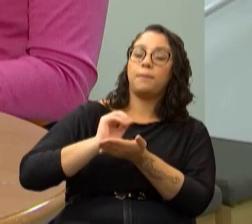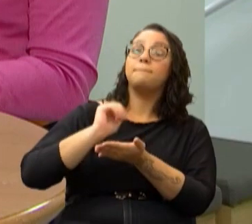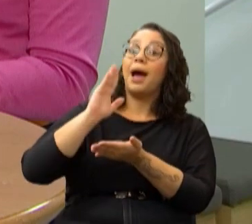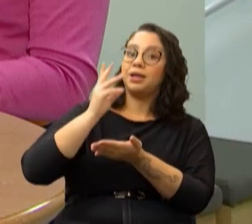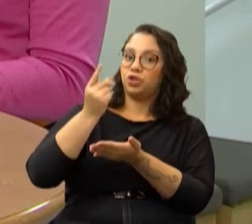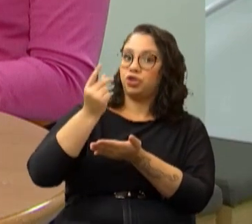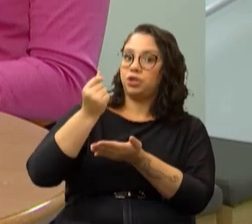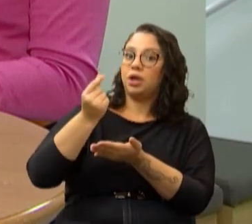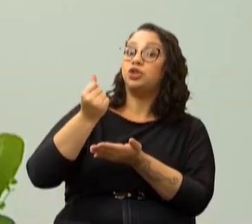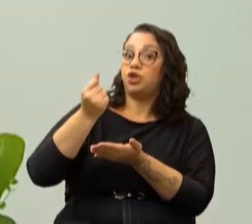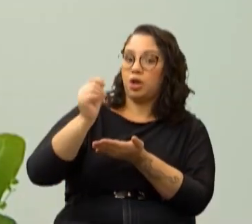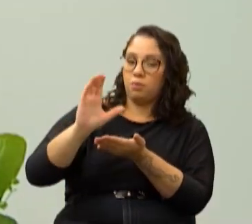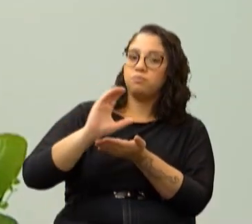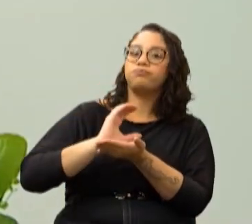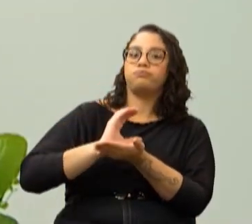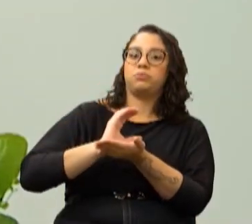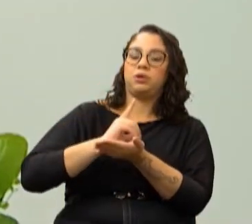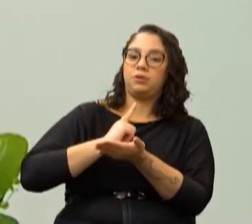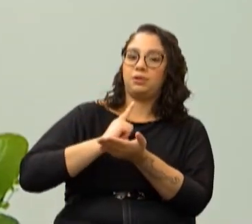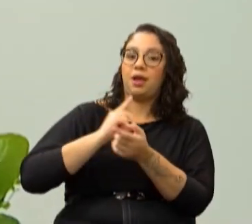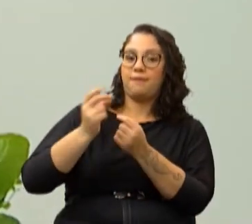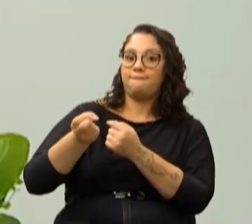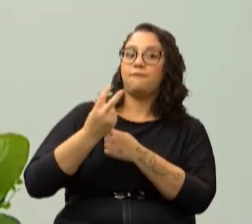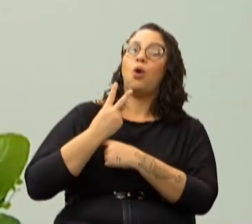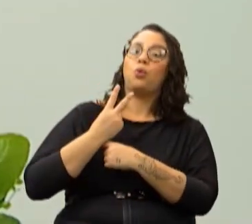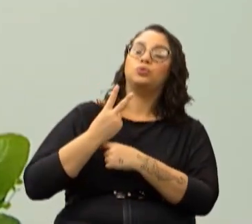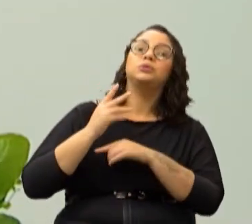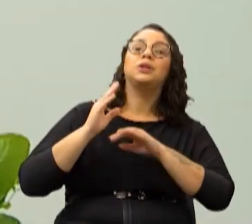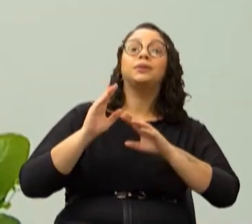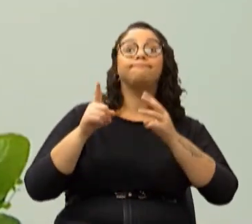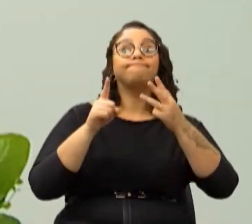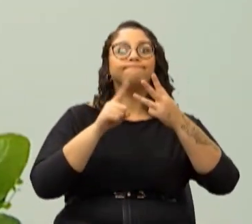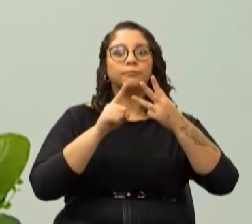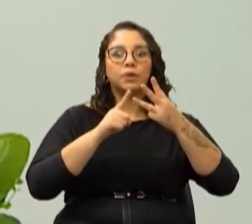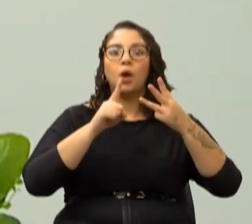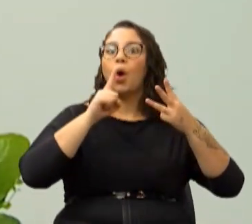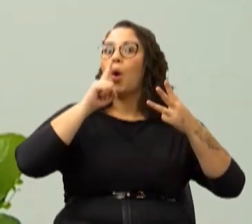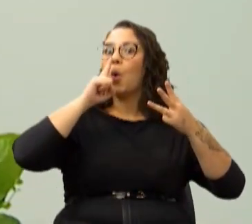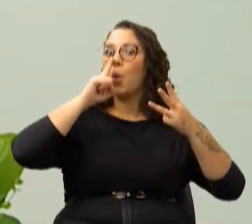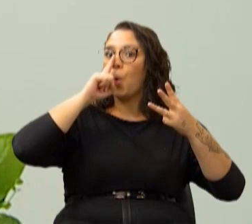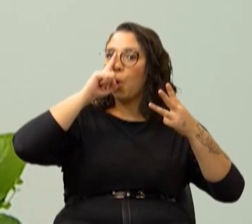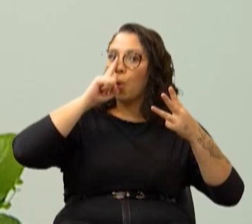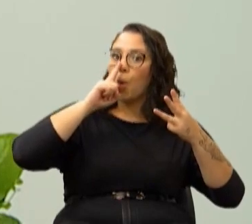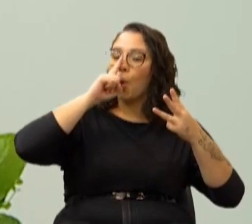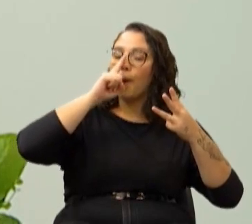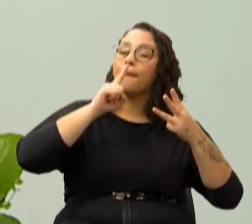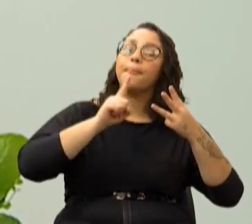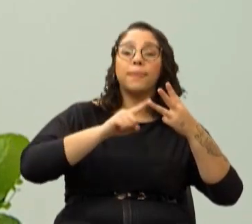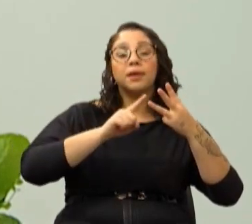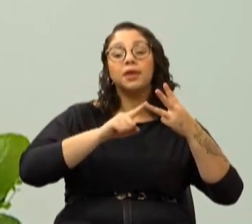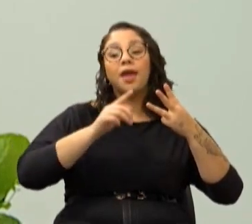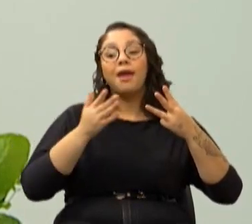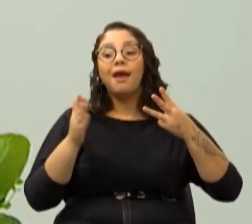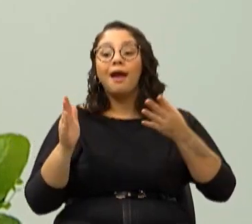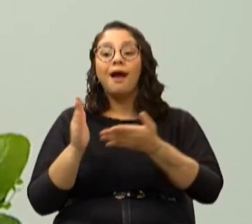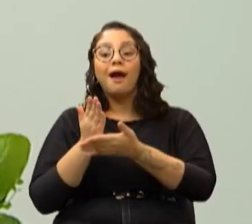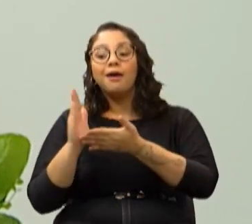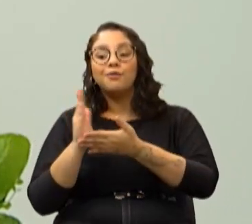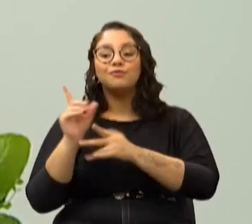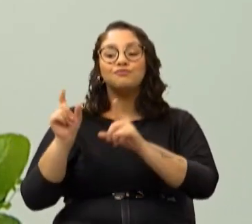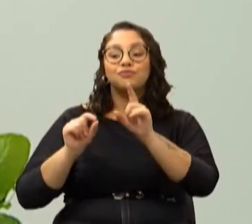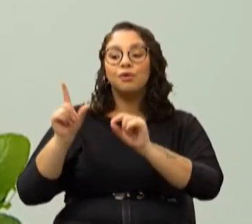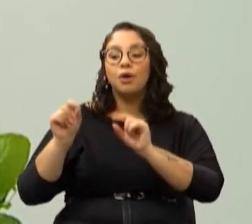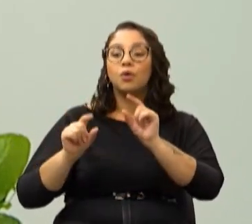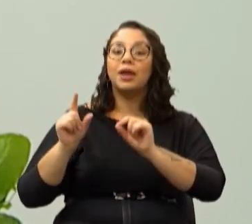vai trazer mais retorno do seu dinheiro investido na instituição. E o arrojado, sim, que vai trabalhar em algumas opções que